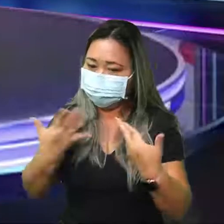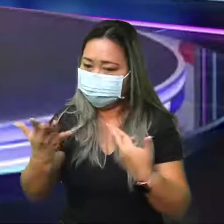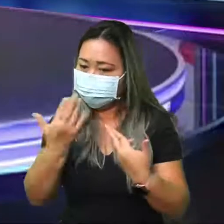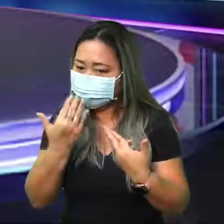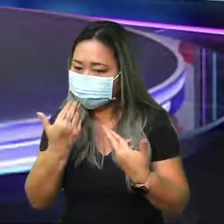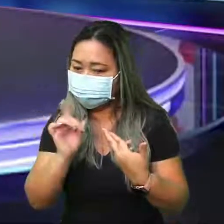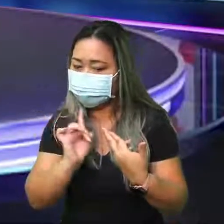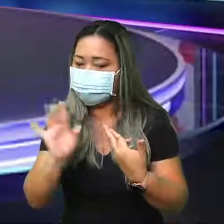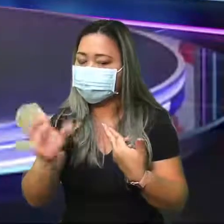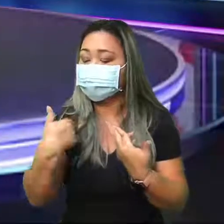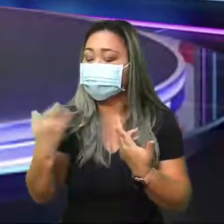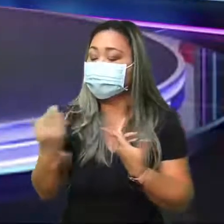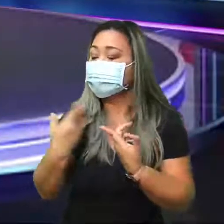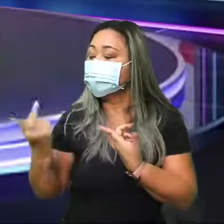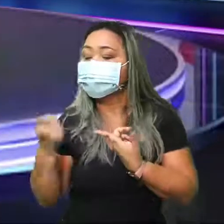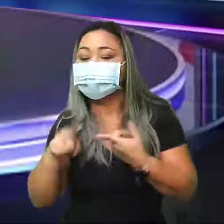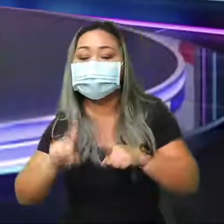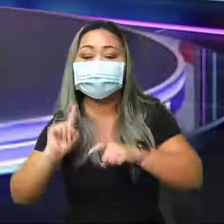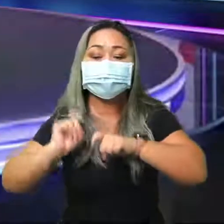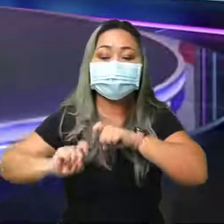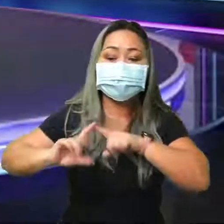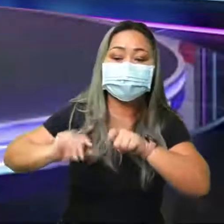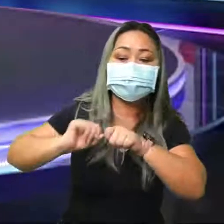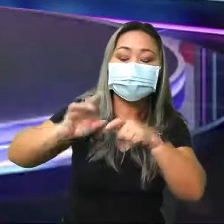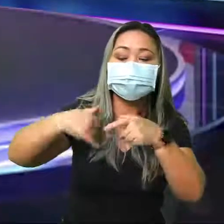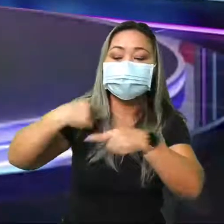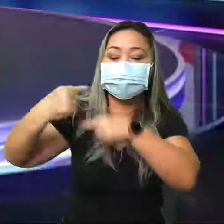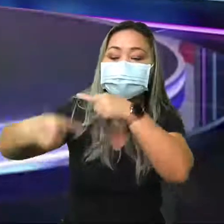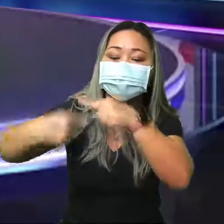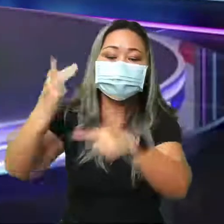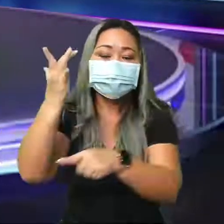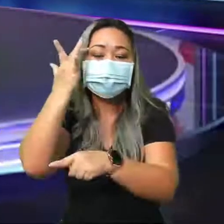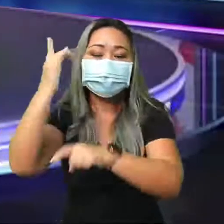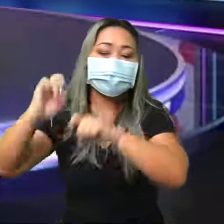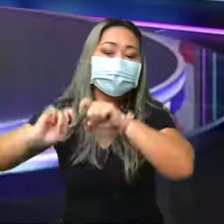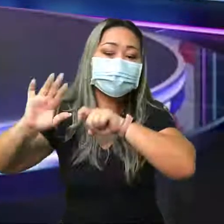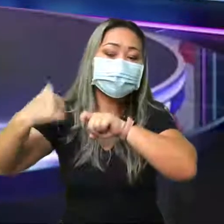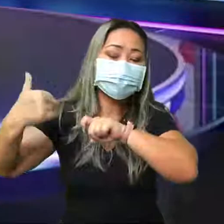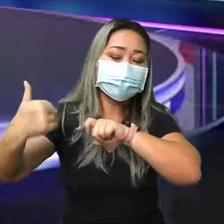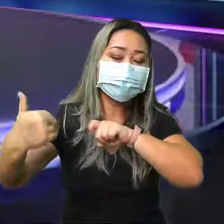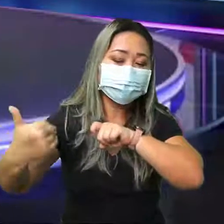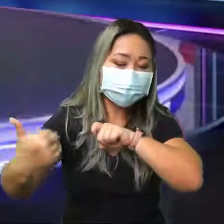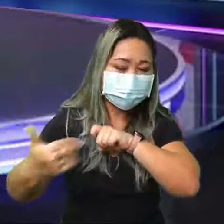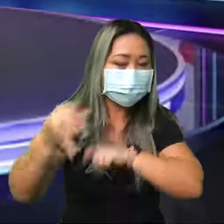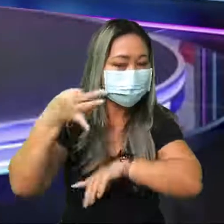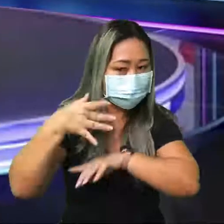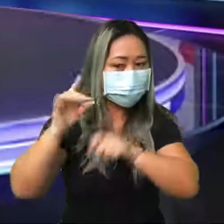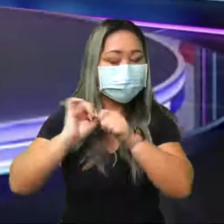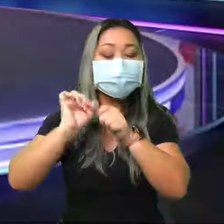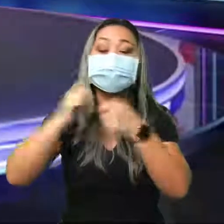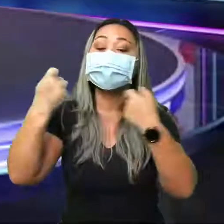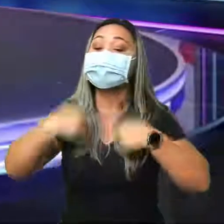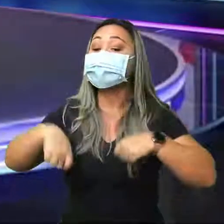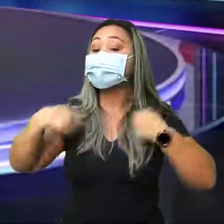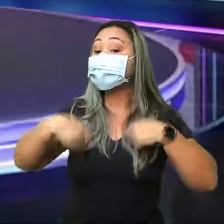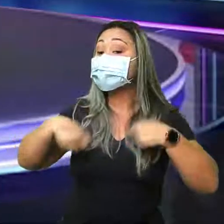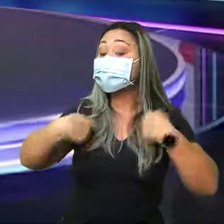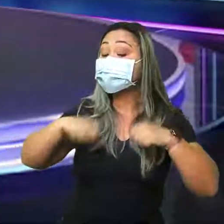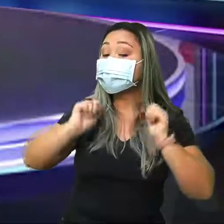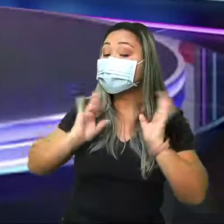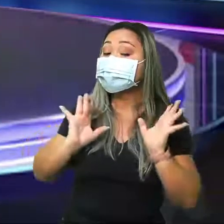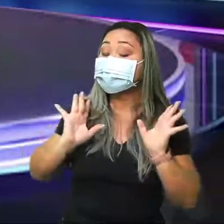alimento, busca de parceiros sexuais, né, no processo de maturação, certo? Então, esses animais vão precisar